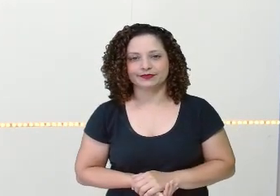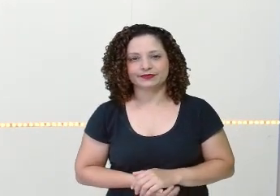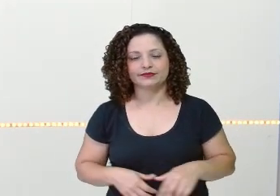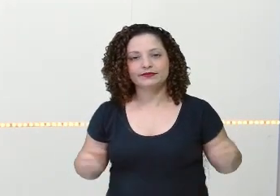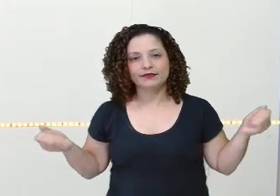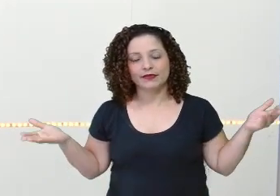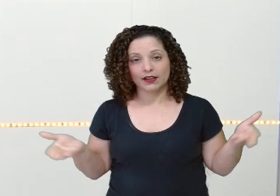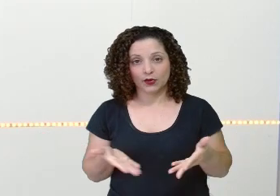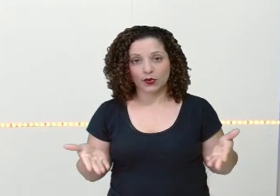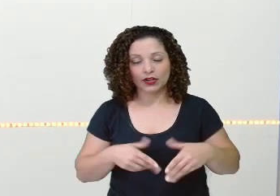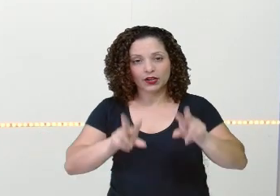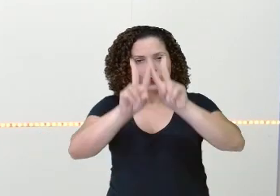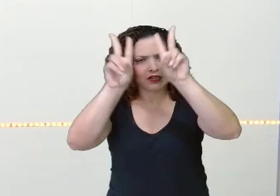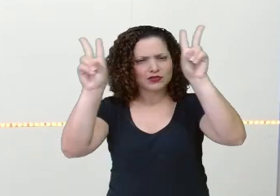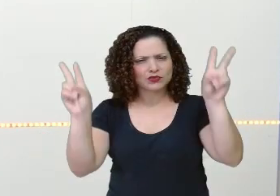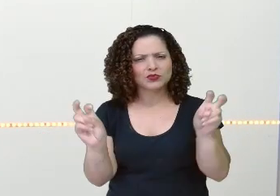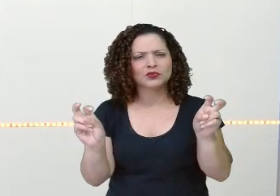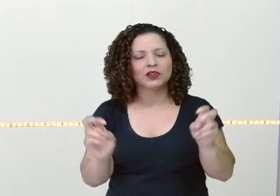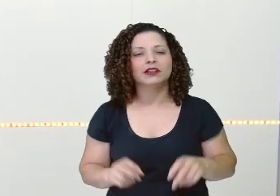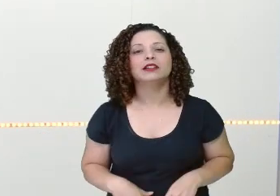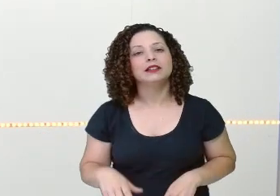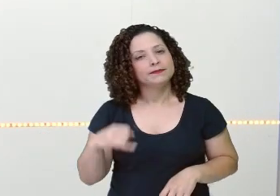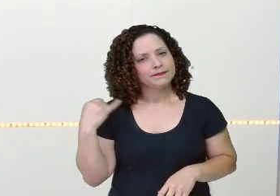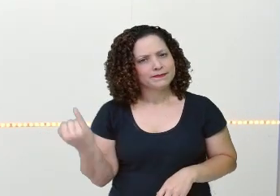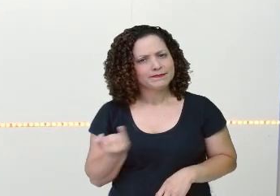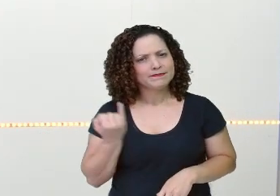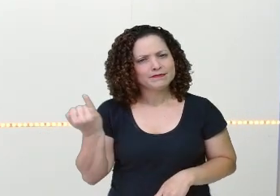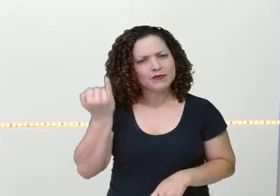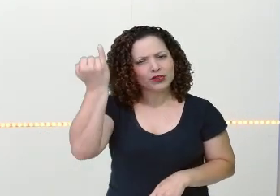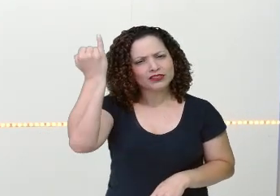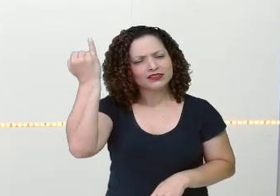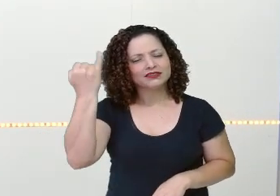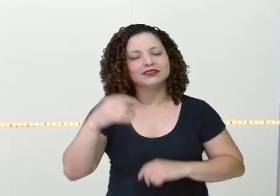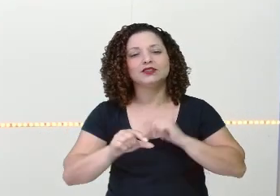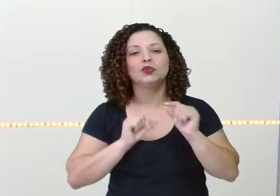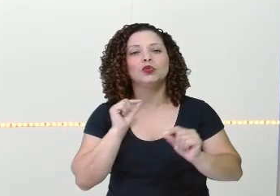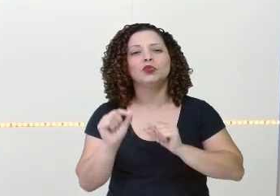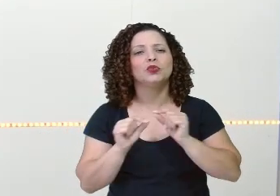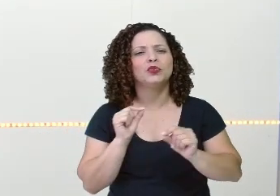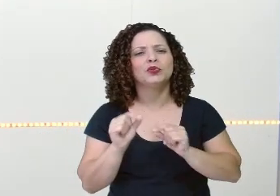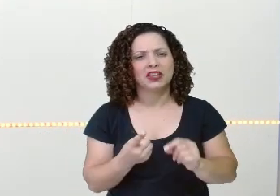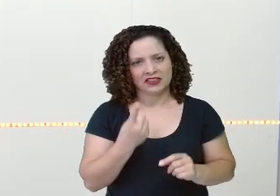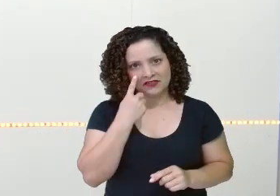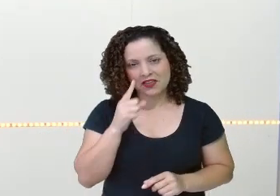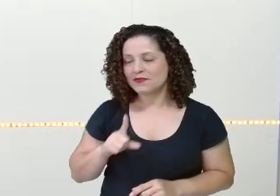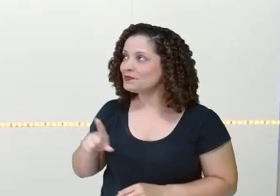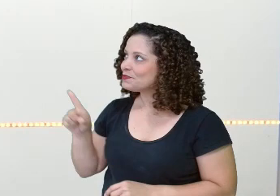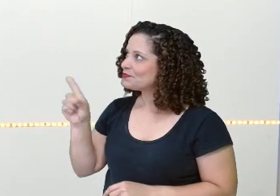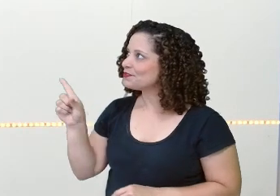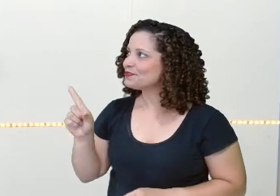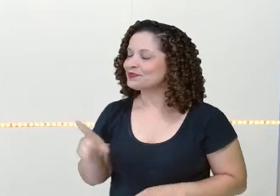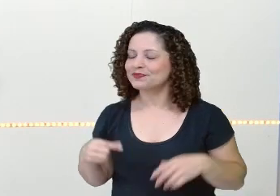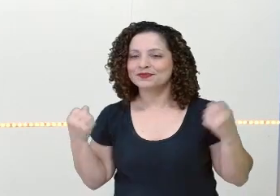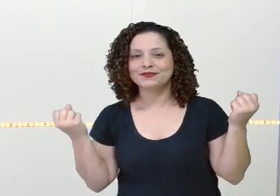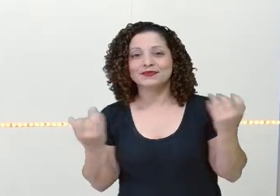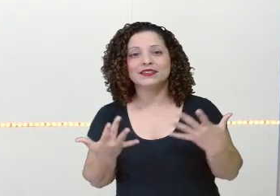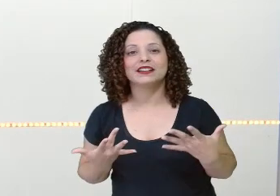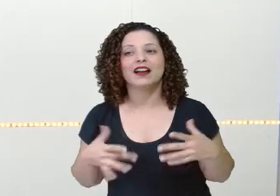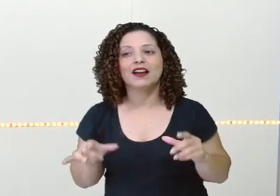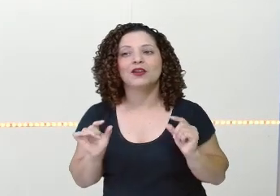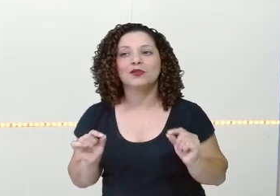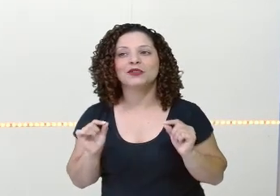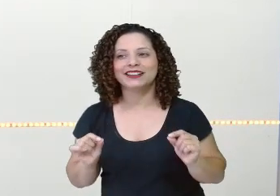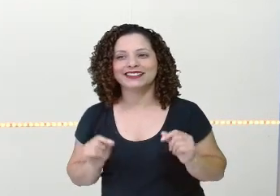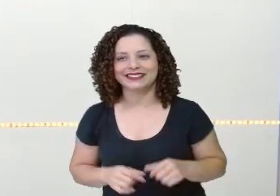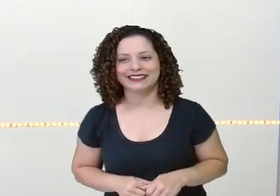vamos falar de um assunto bem interessante, que é representações em escalas, tá? A gente vai falar um pouco sobre... Vamos